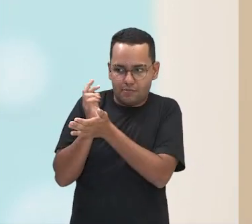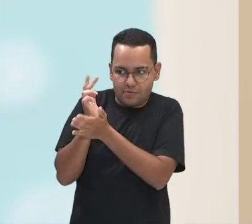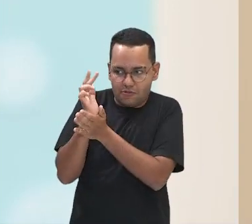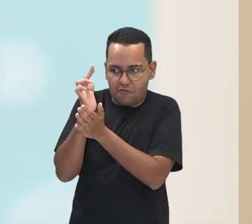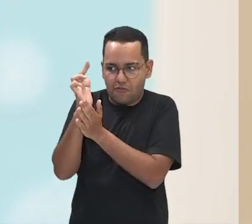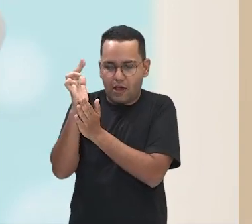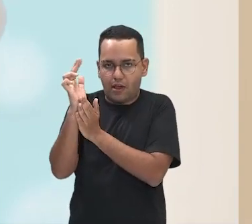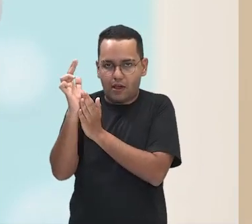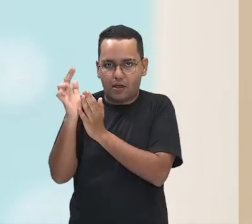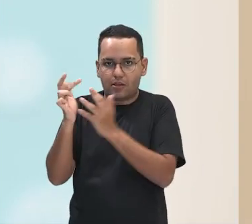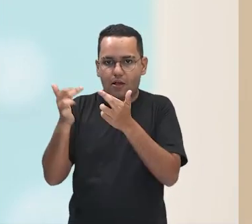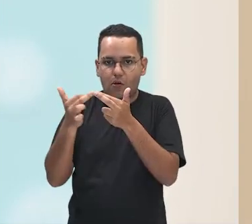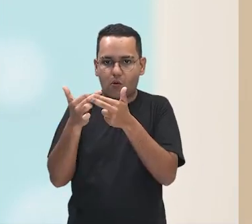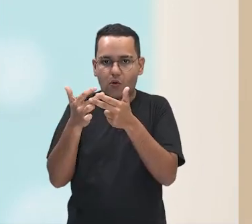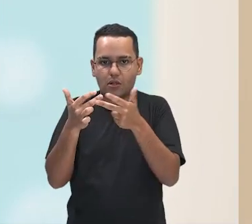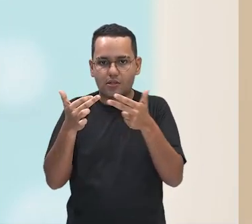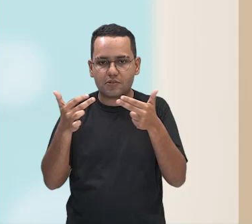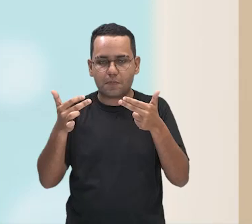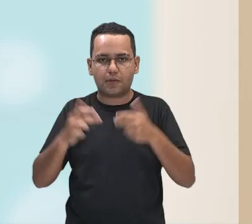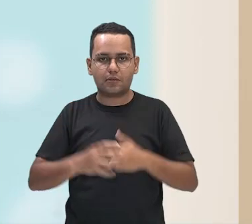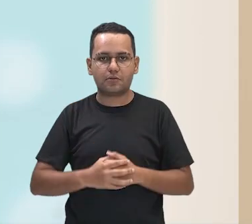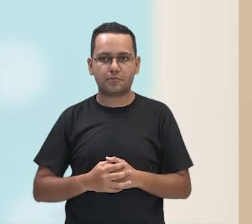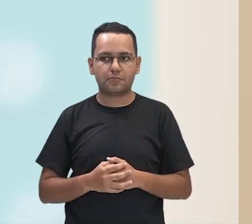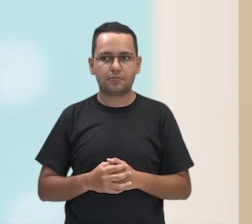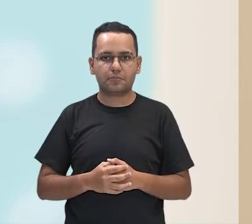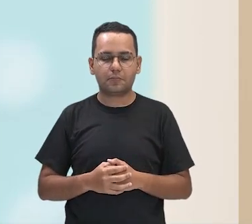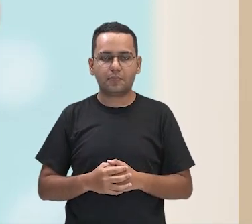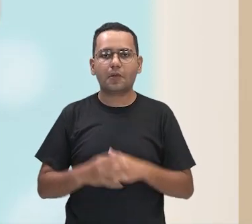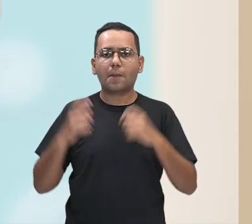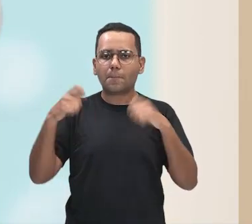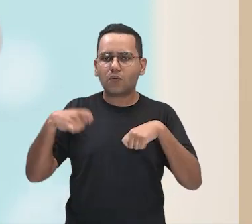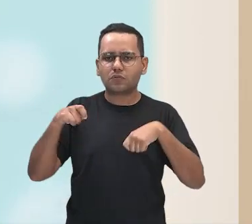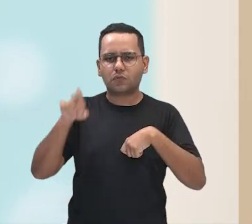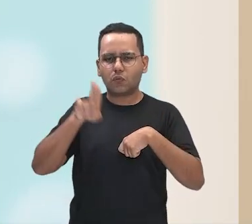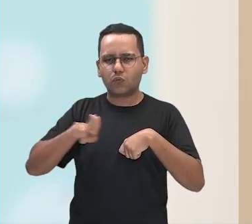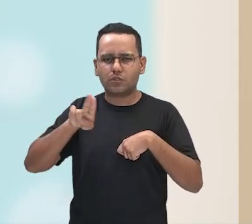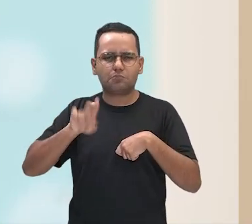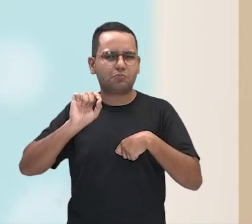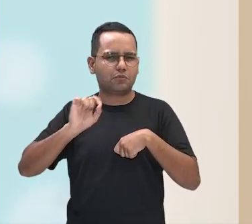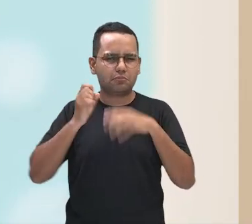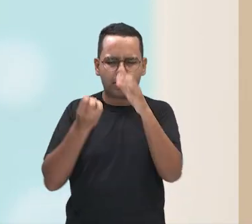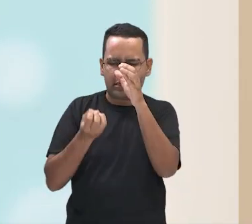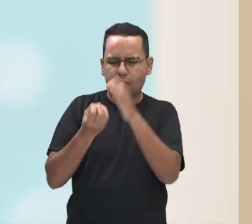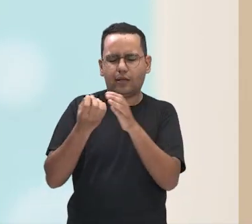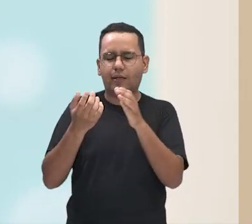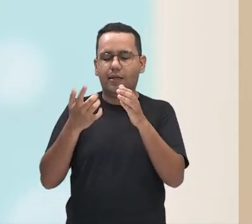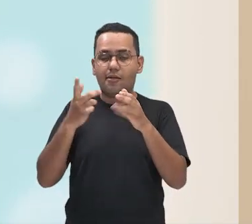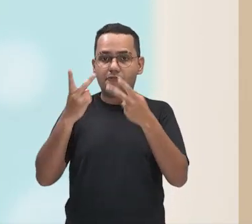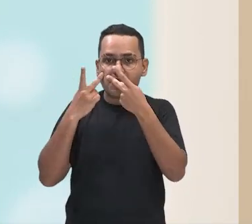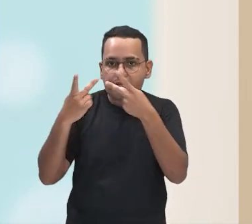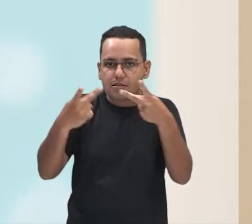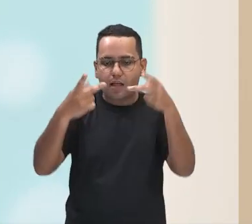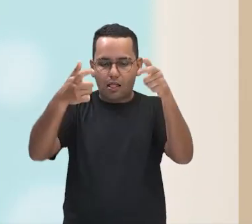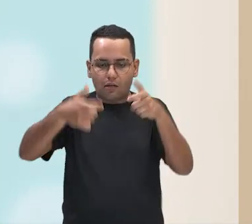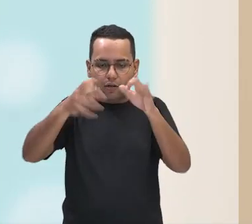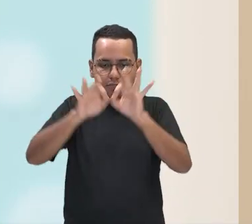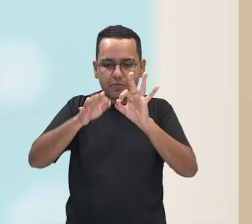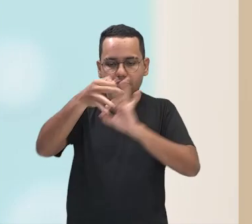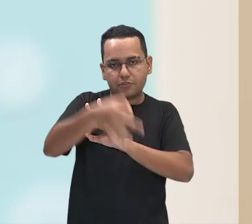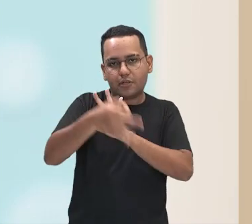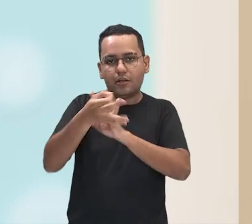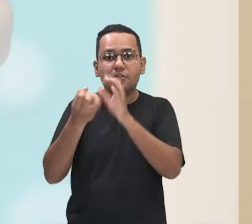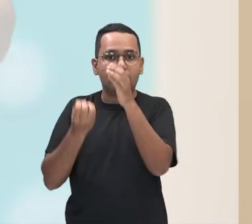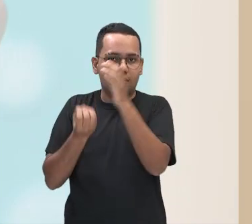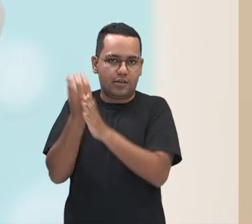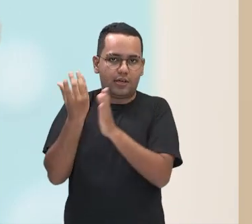esses recursos, a gente consegue utilizar a favor da obra de arte para visitar lugares distantes, para a gente fazer uma obra de